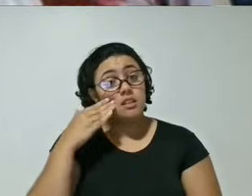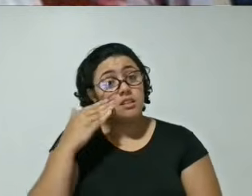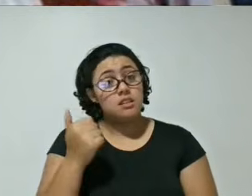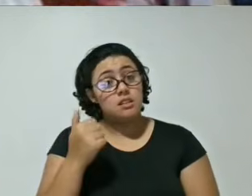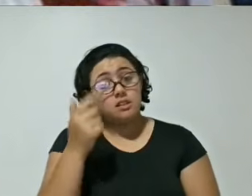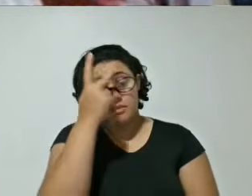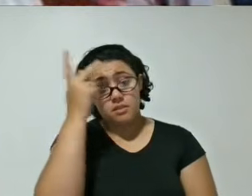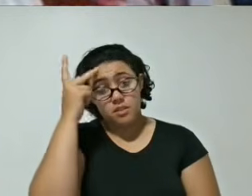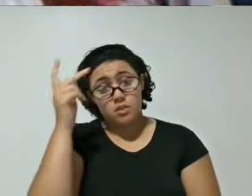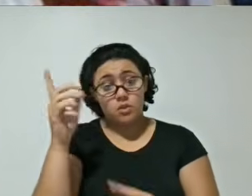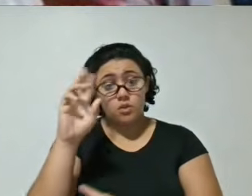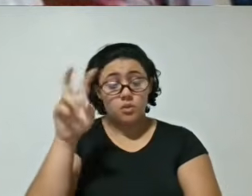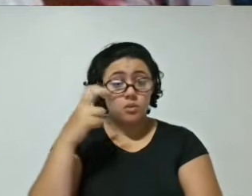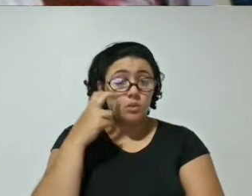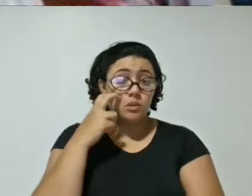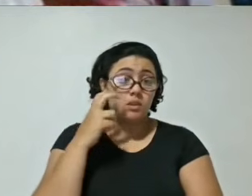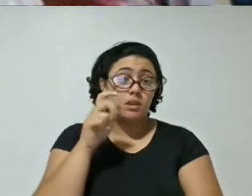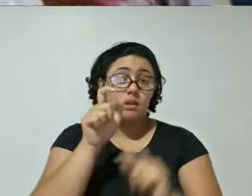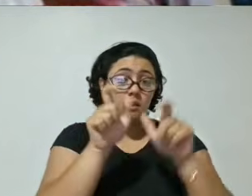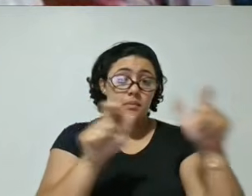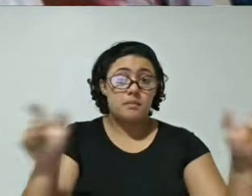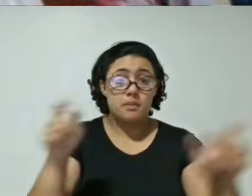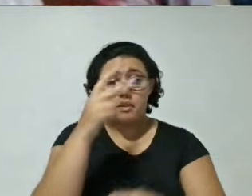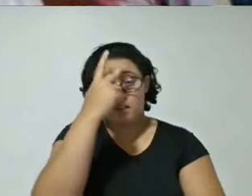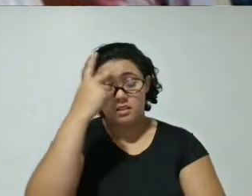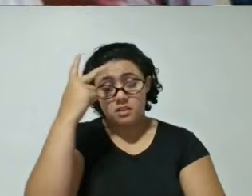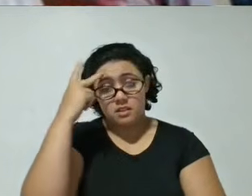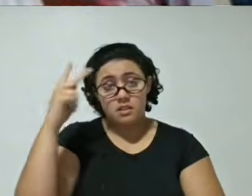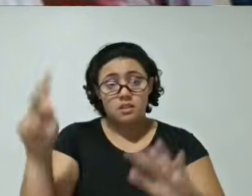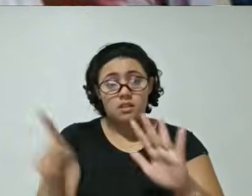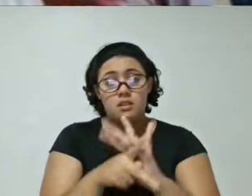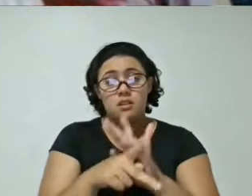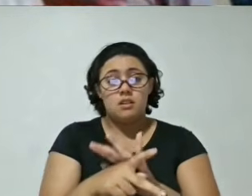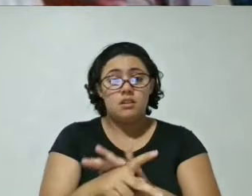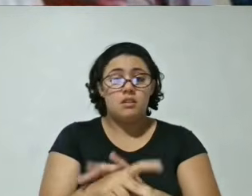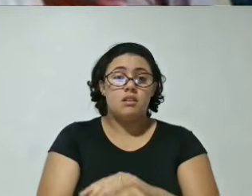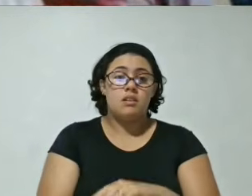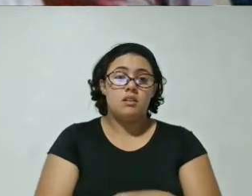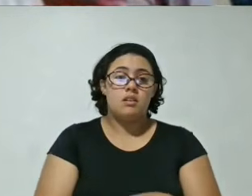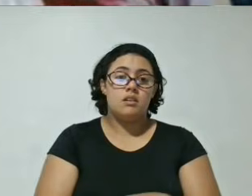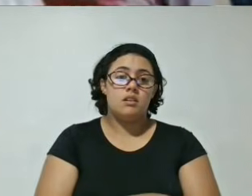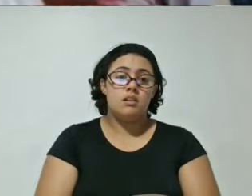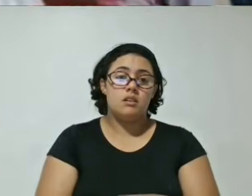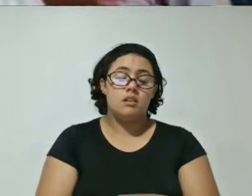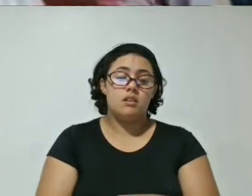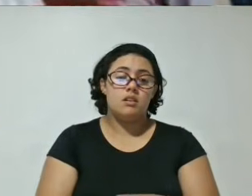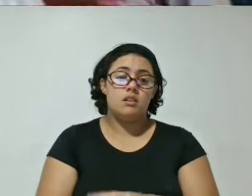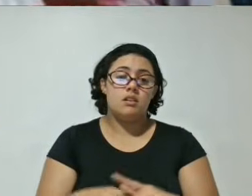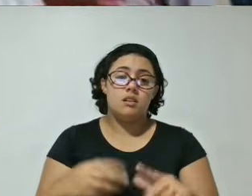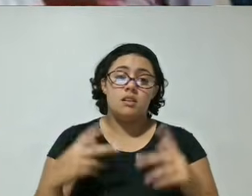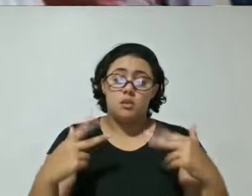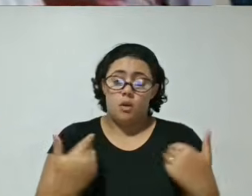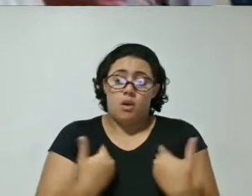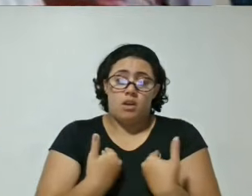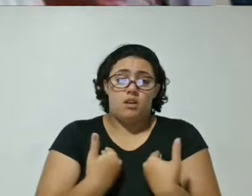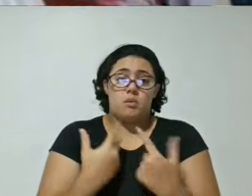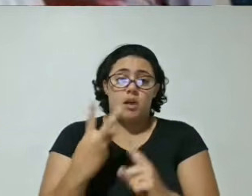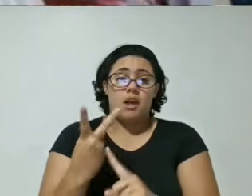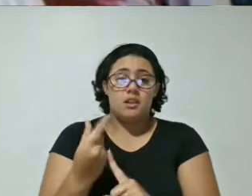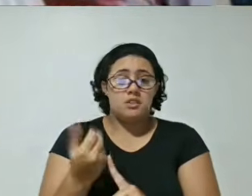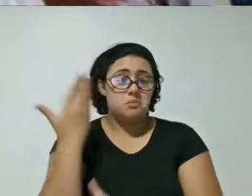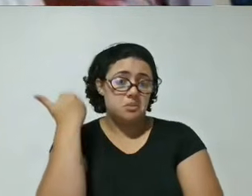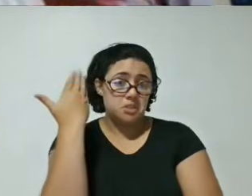são pessoas, né, principalmente pessoas como eu, que eram artistas, né, então a gente sabe que são pessoas